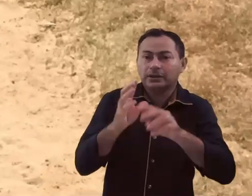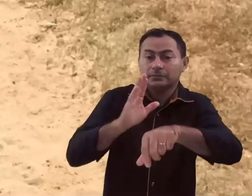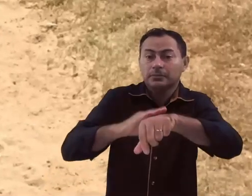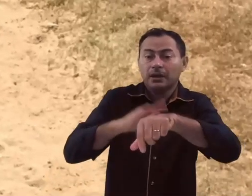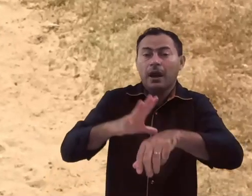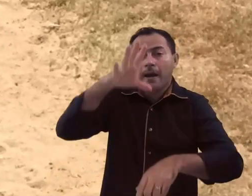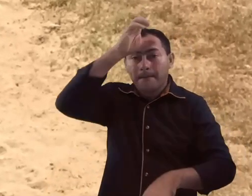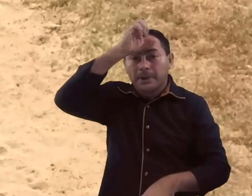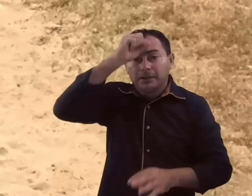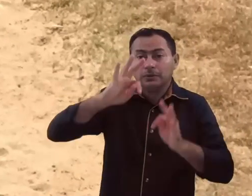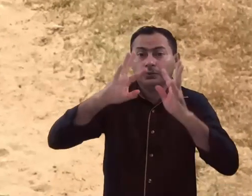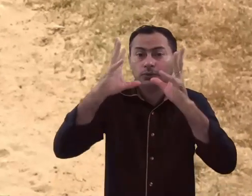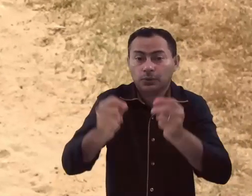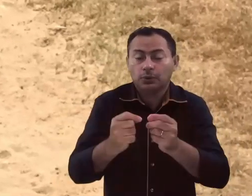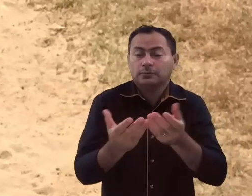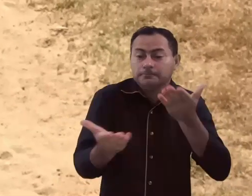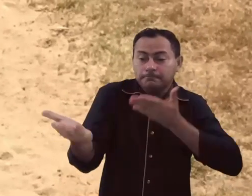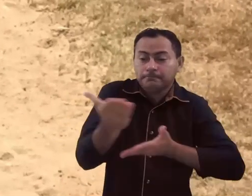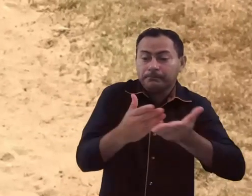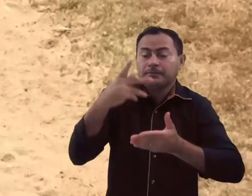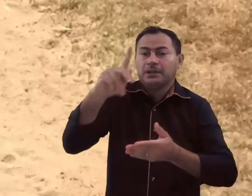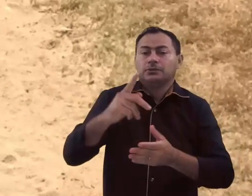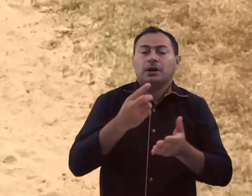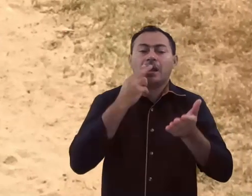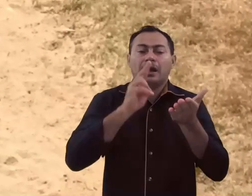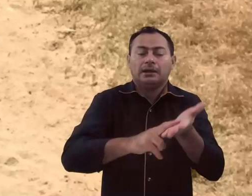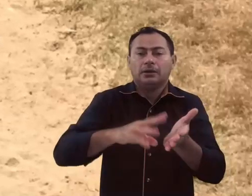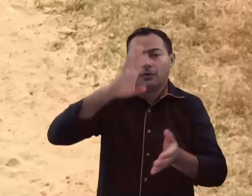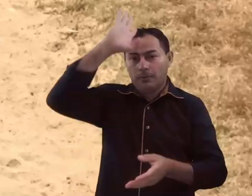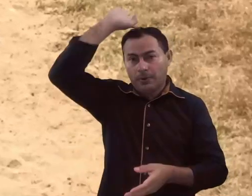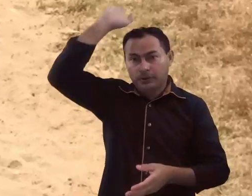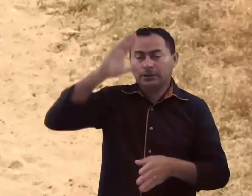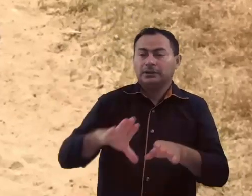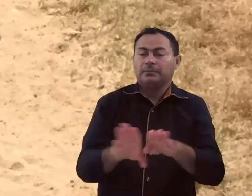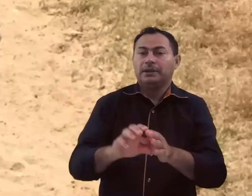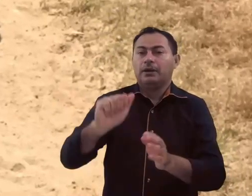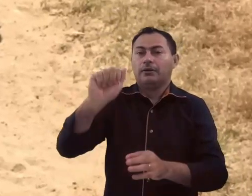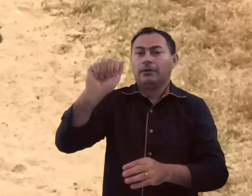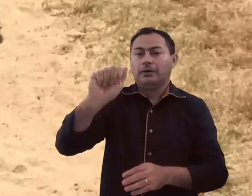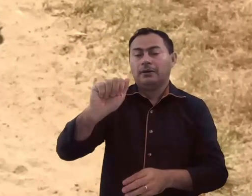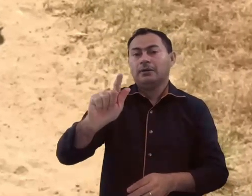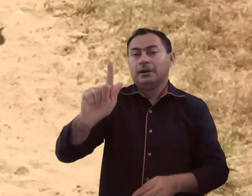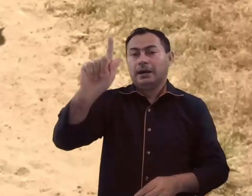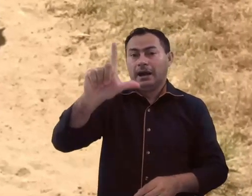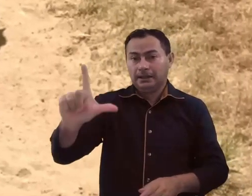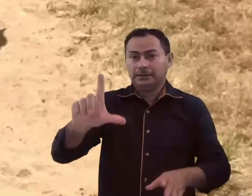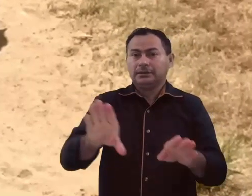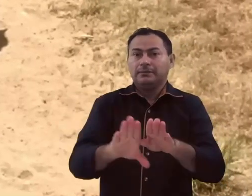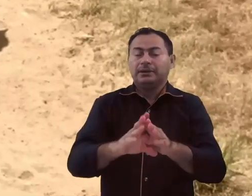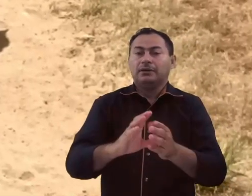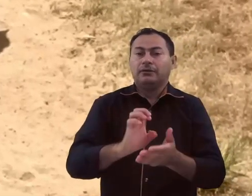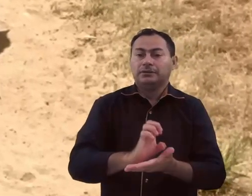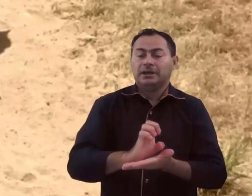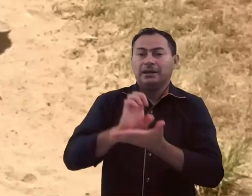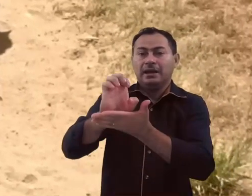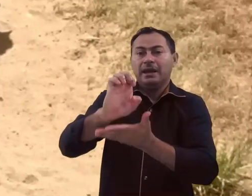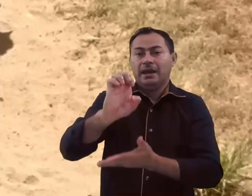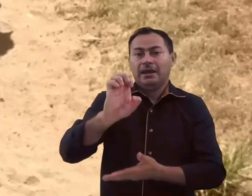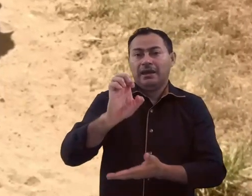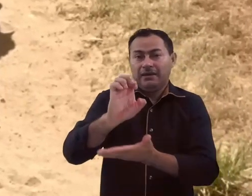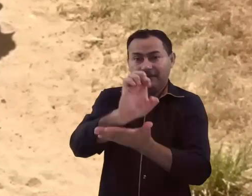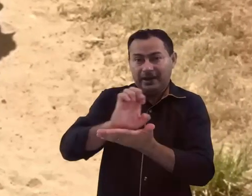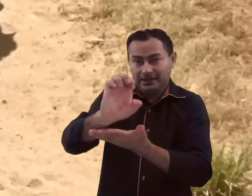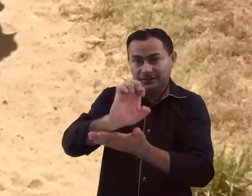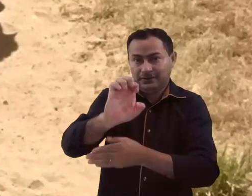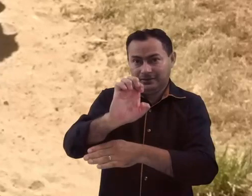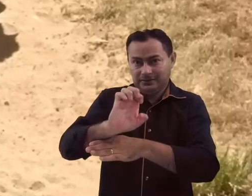que foi nesta ocasião que aprendeu tudo o que compartilhou em suas cartas aos Romanos, aos Gálatas e aos Efésios. O apóstolo Paulo